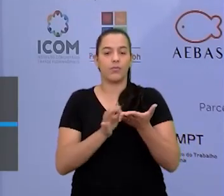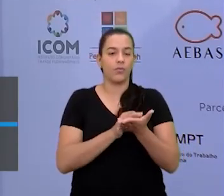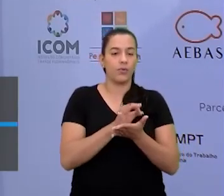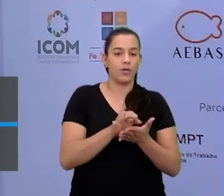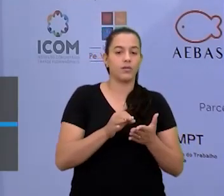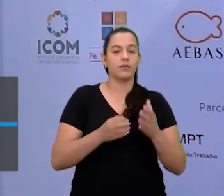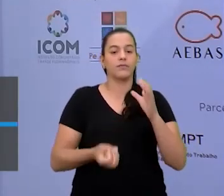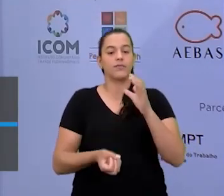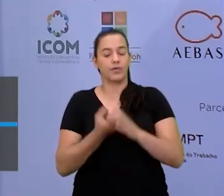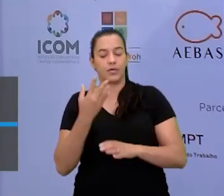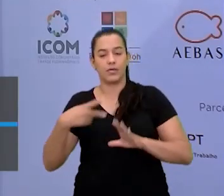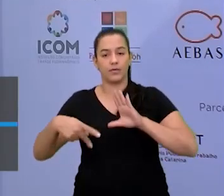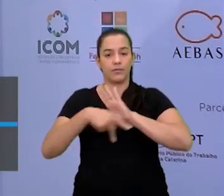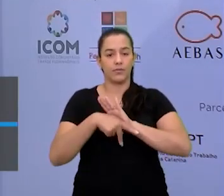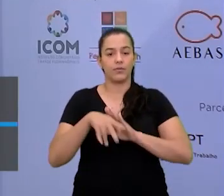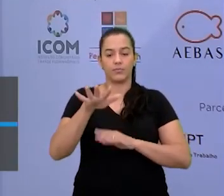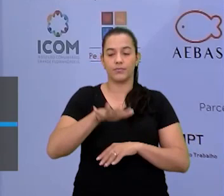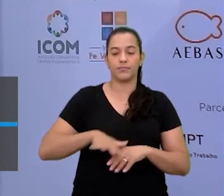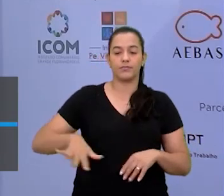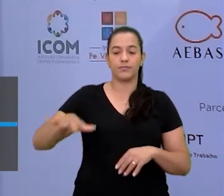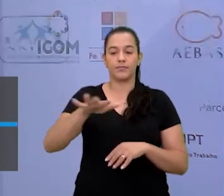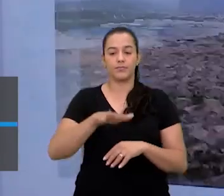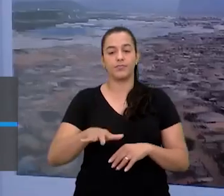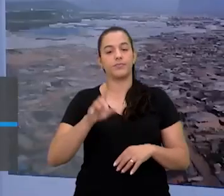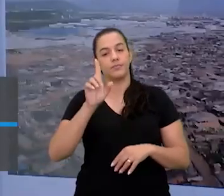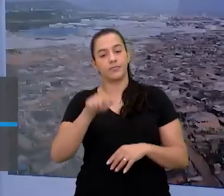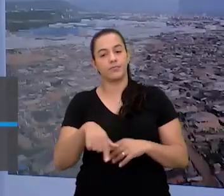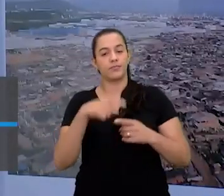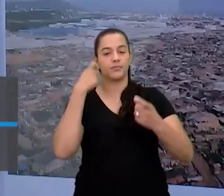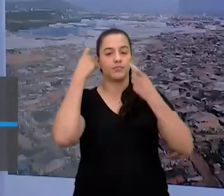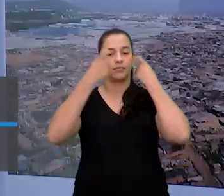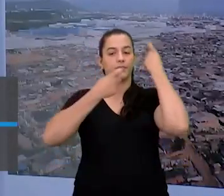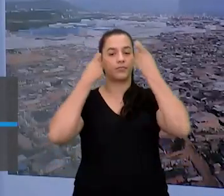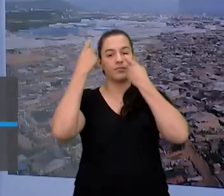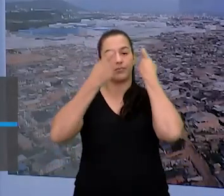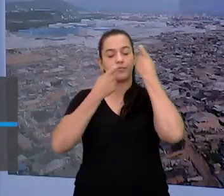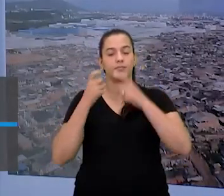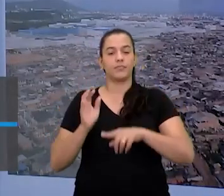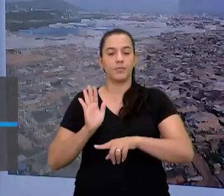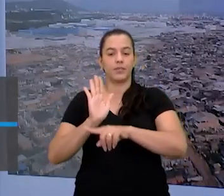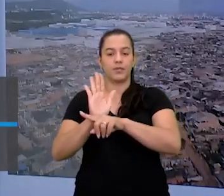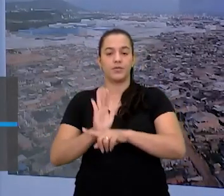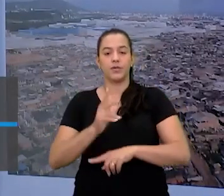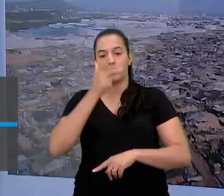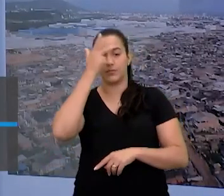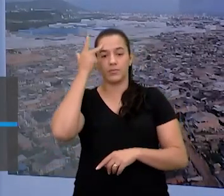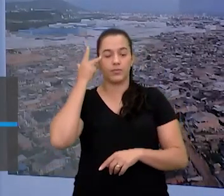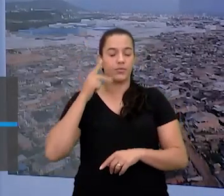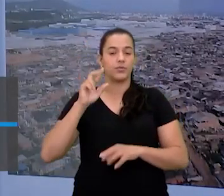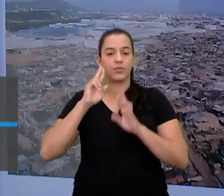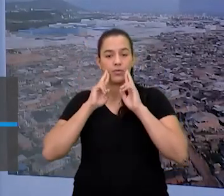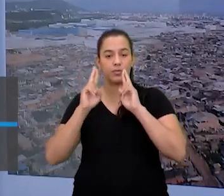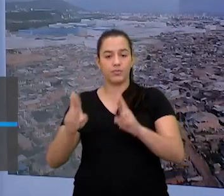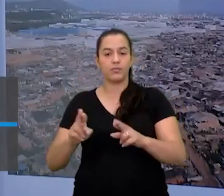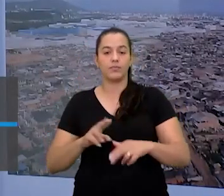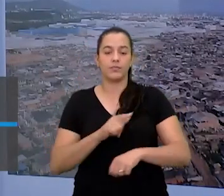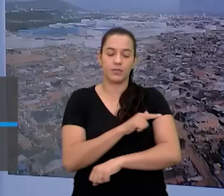moeda criada para isso, ou seja, existe uma preocupação em tratar as pessoas com dignidade